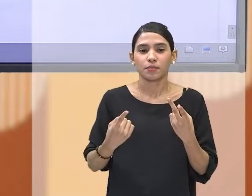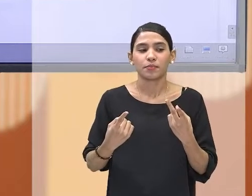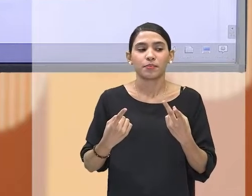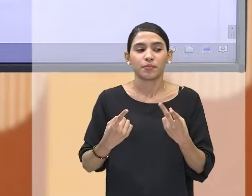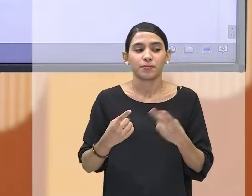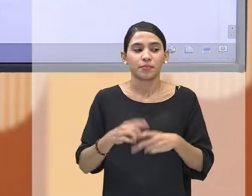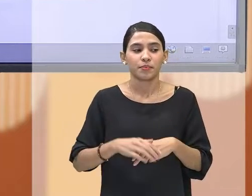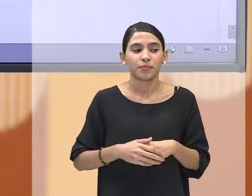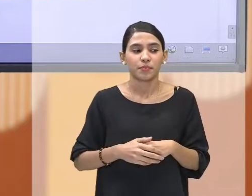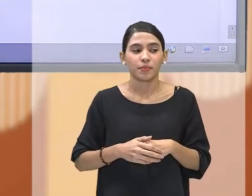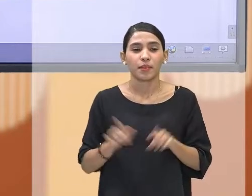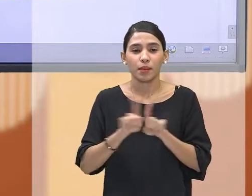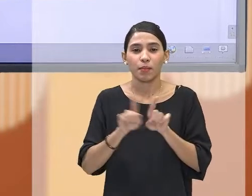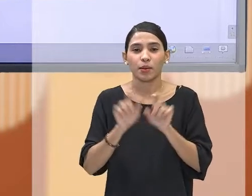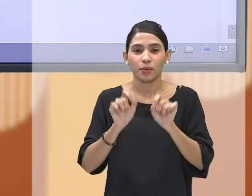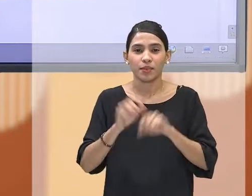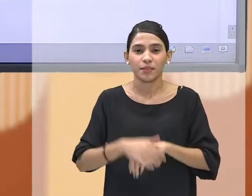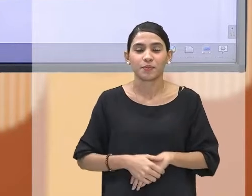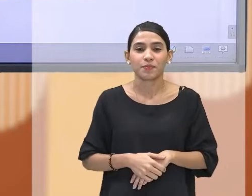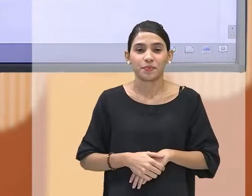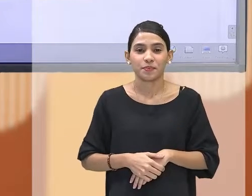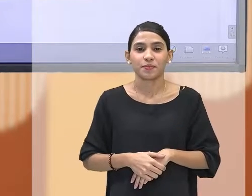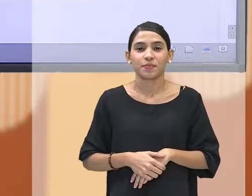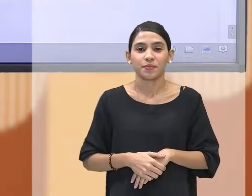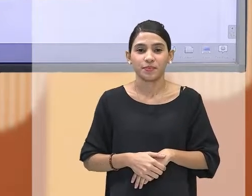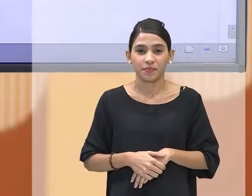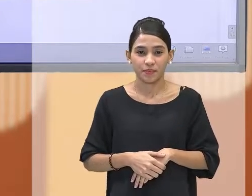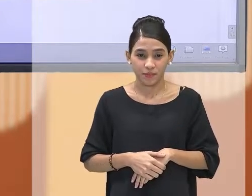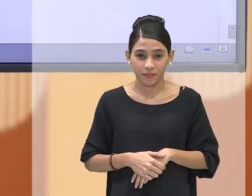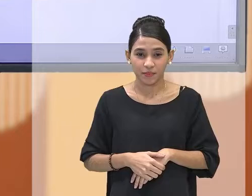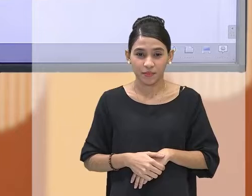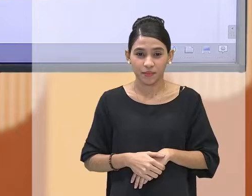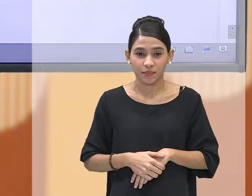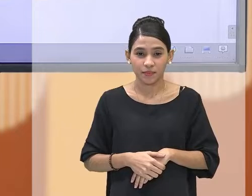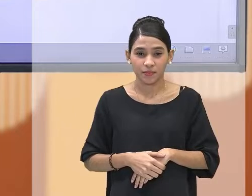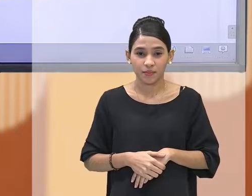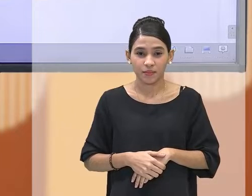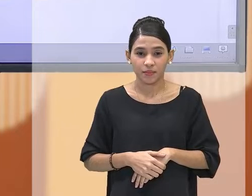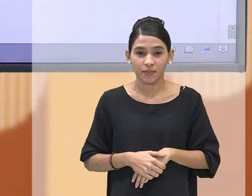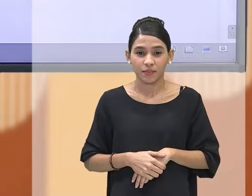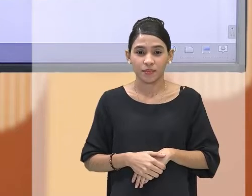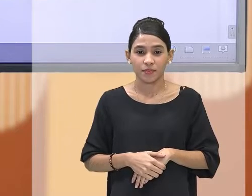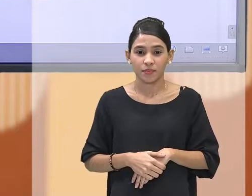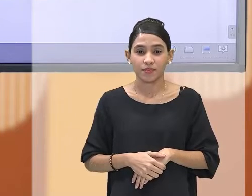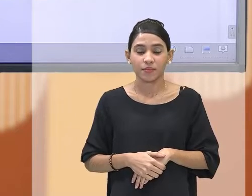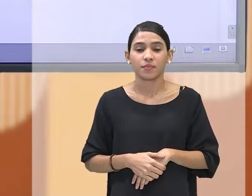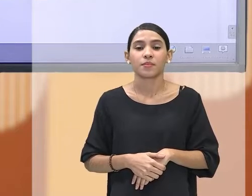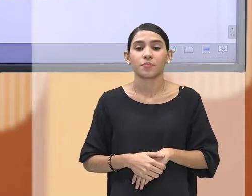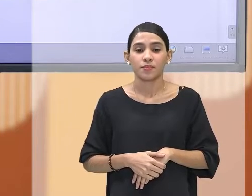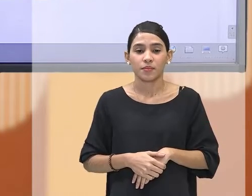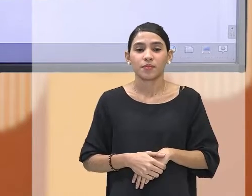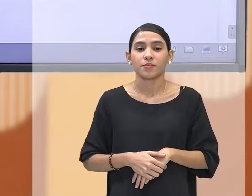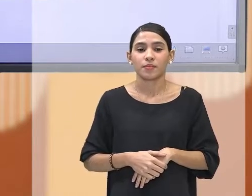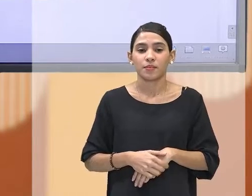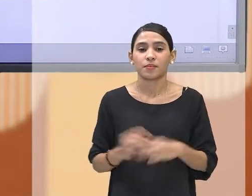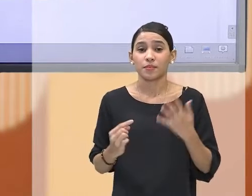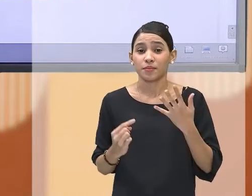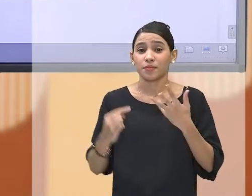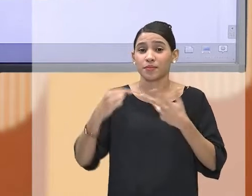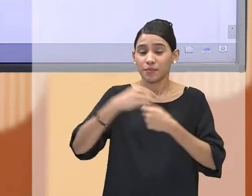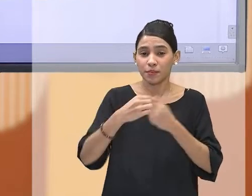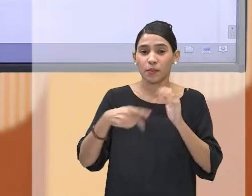coreanos, e também, por fim, a gente tem, cadê? Aqui rapidinho, brancos, pretos, indígenas, pardos